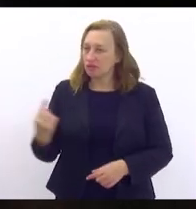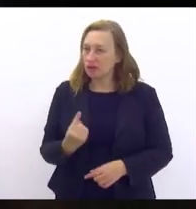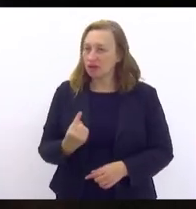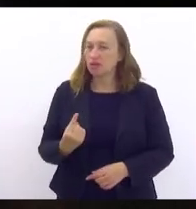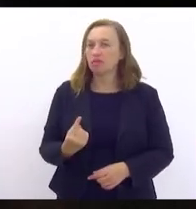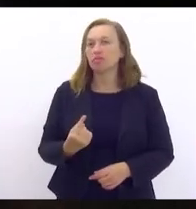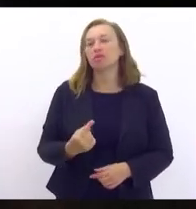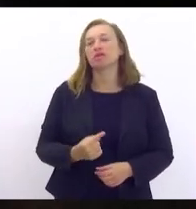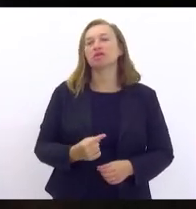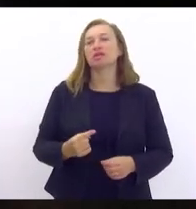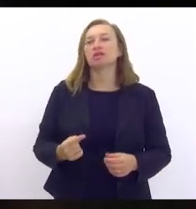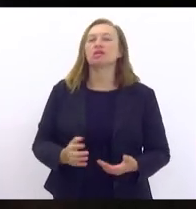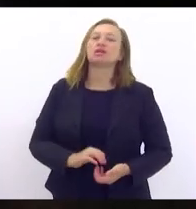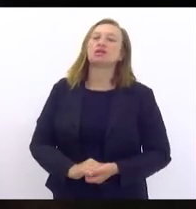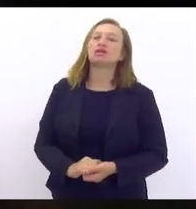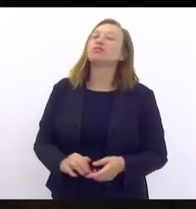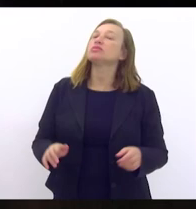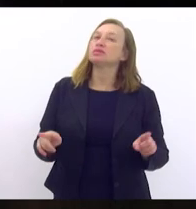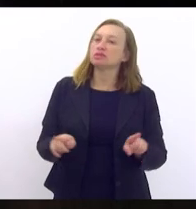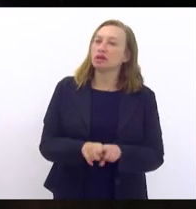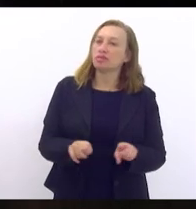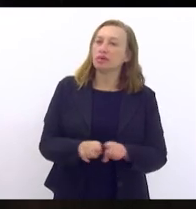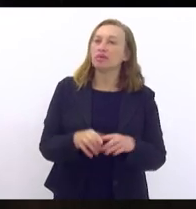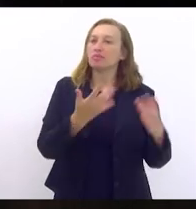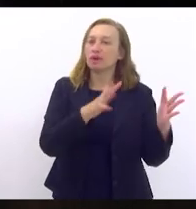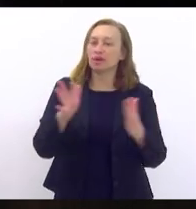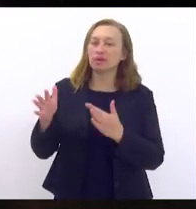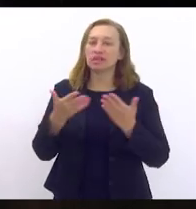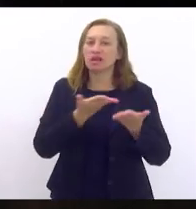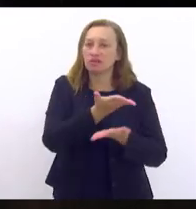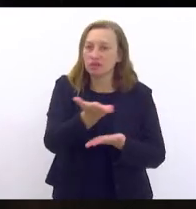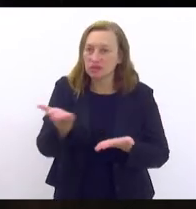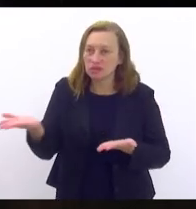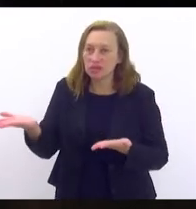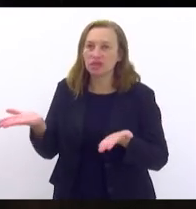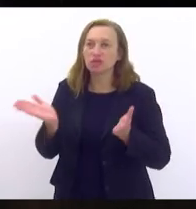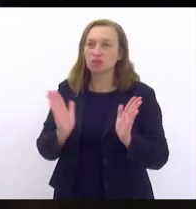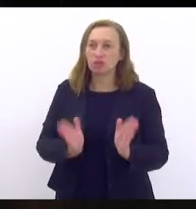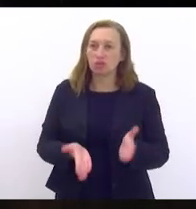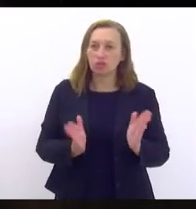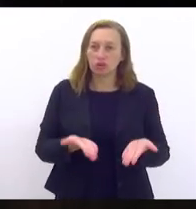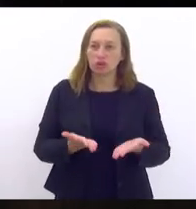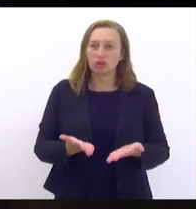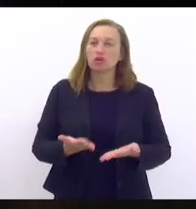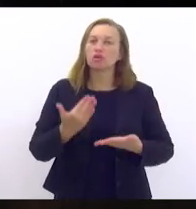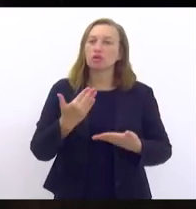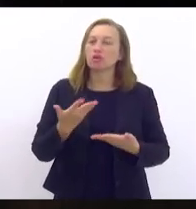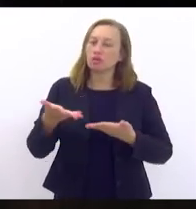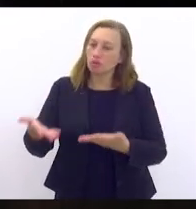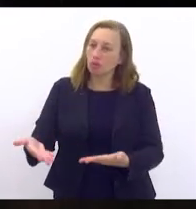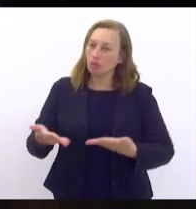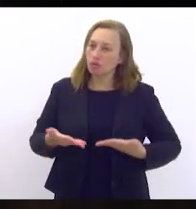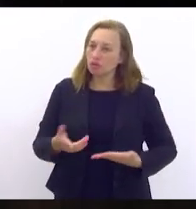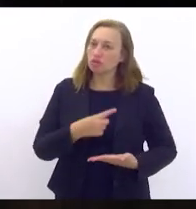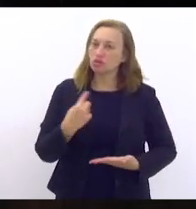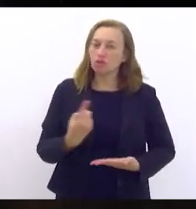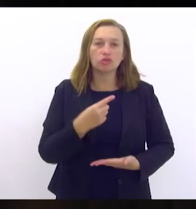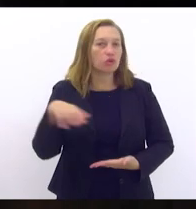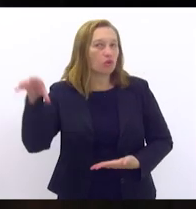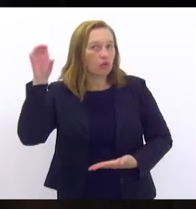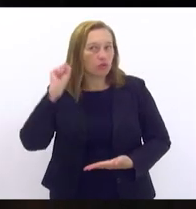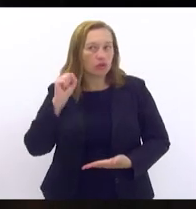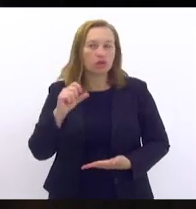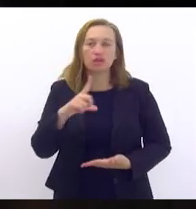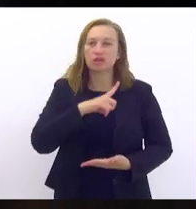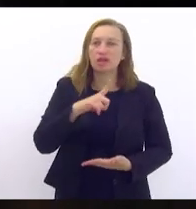nesse evento e queria cumprimentar todos vocês que vieram hoje atendendo ao nosso convite ouviram um pouco do que a gente